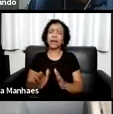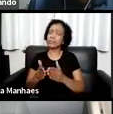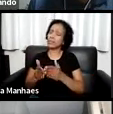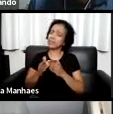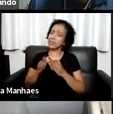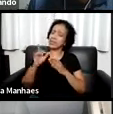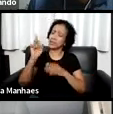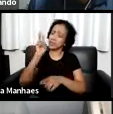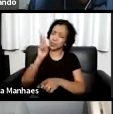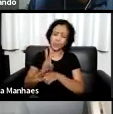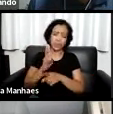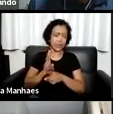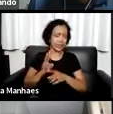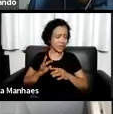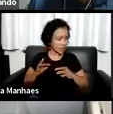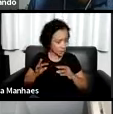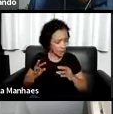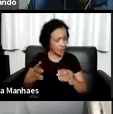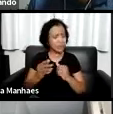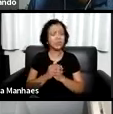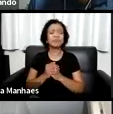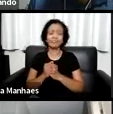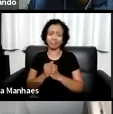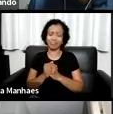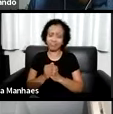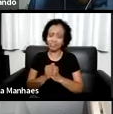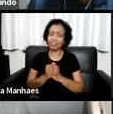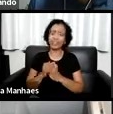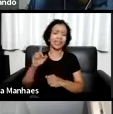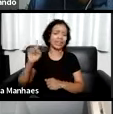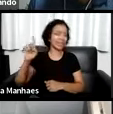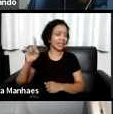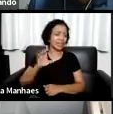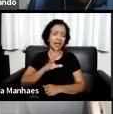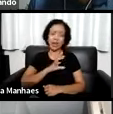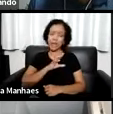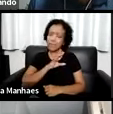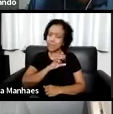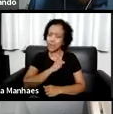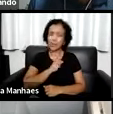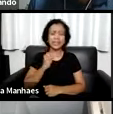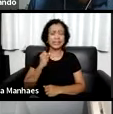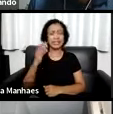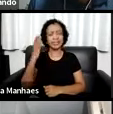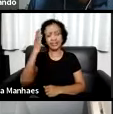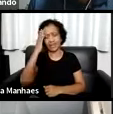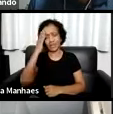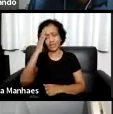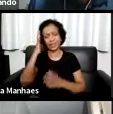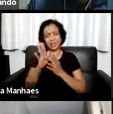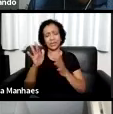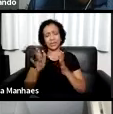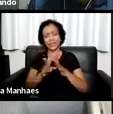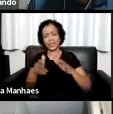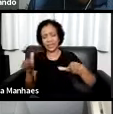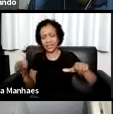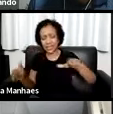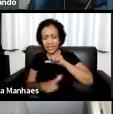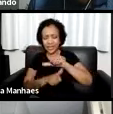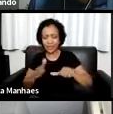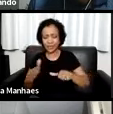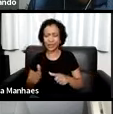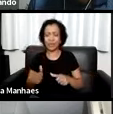ou organismo neste mundo possui. Ó Deus amado, nós temos a mensagem que transforma vidas, a mensagem que traz